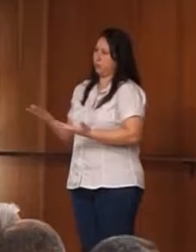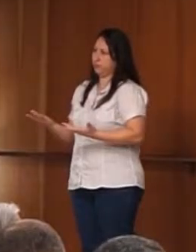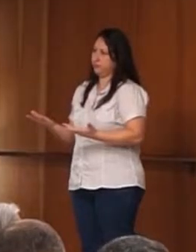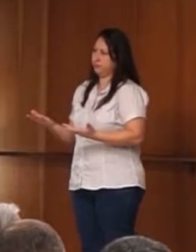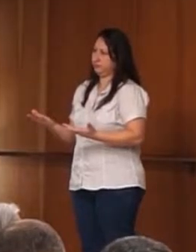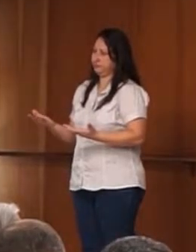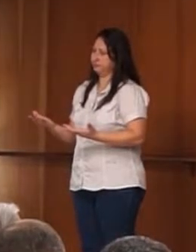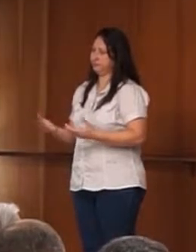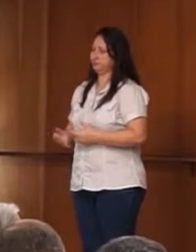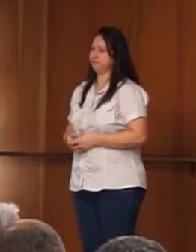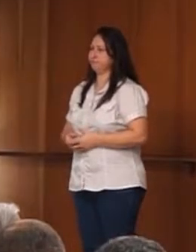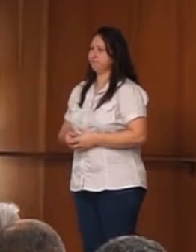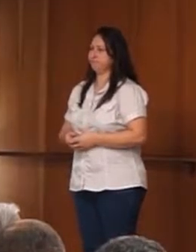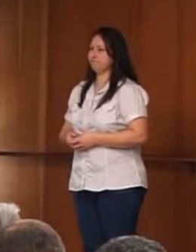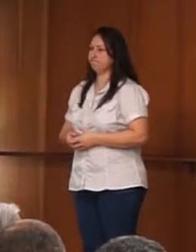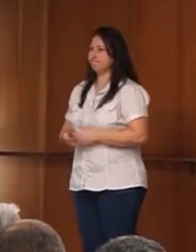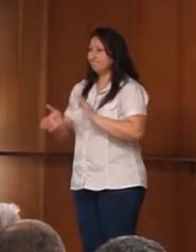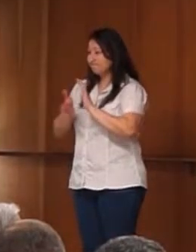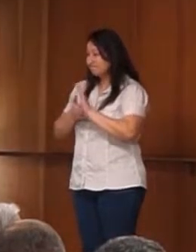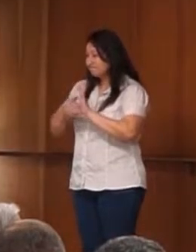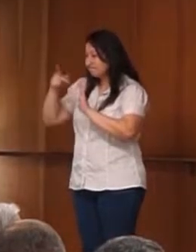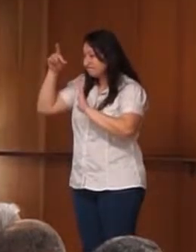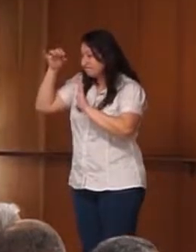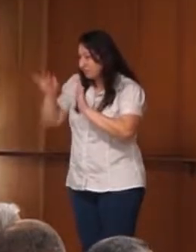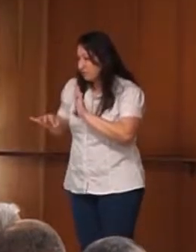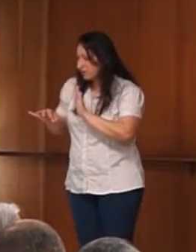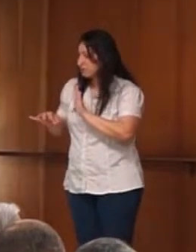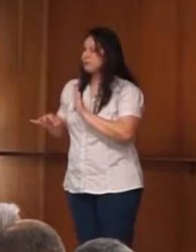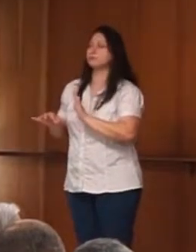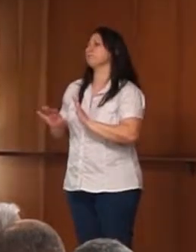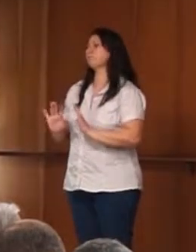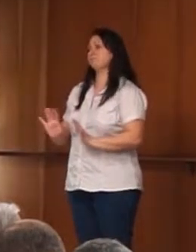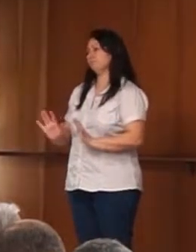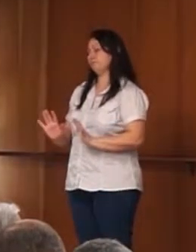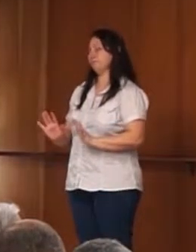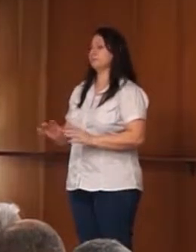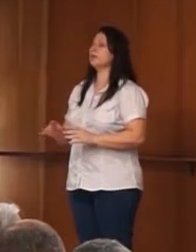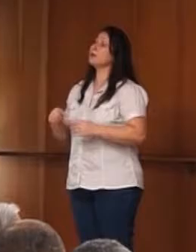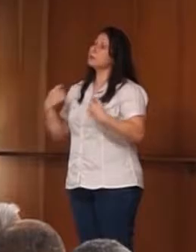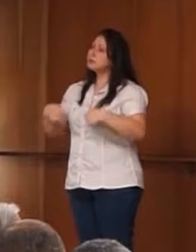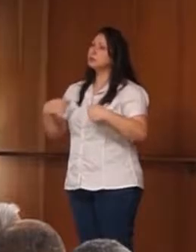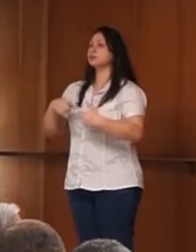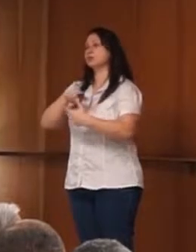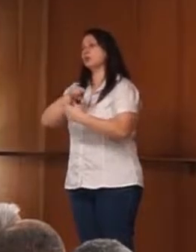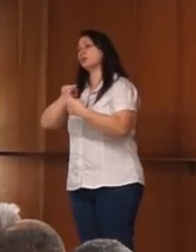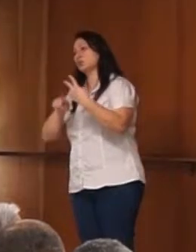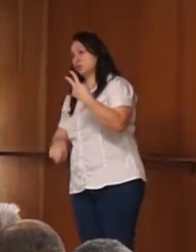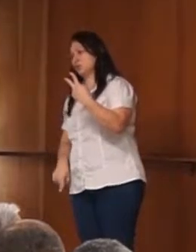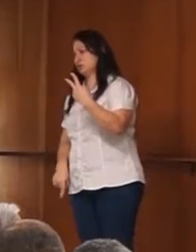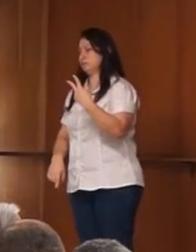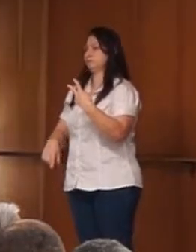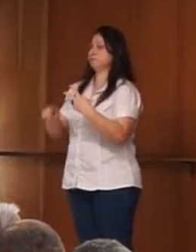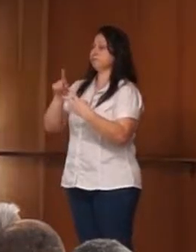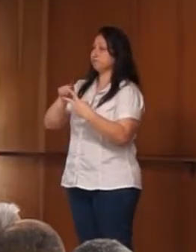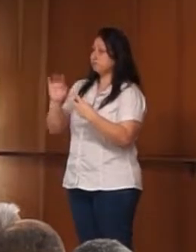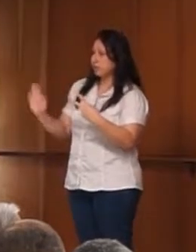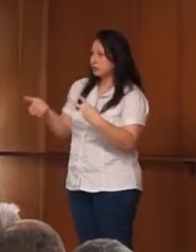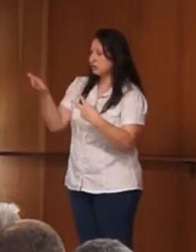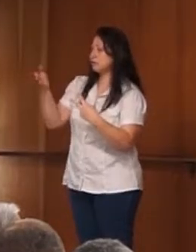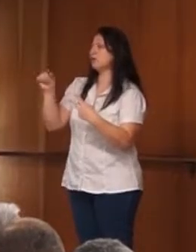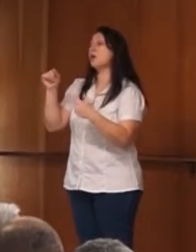Não aconteceria mesmo. Então, eu acho que tem dois aspectos aqui que a gente tem que exaltar. A questão,